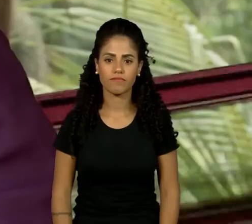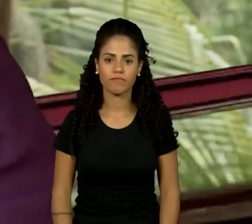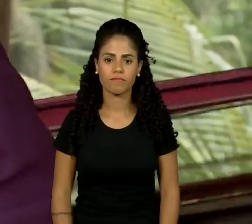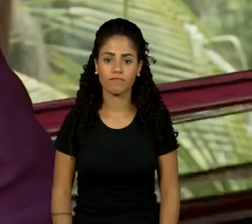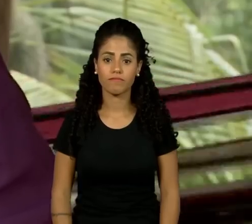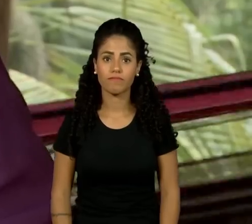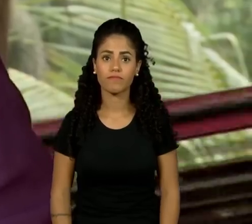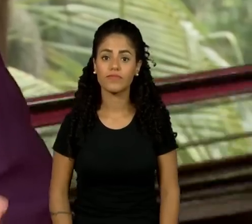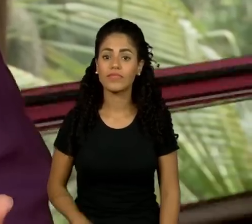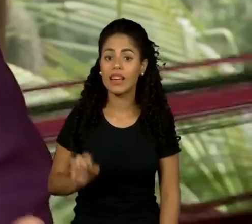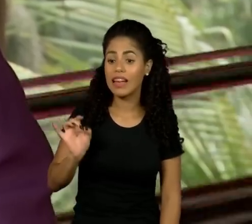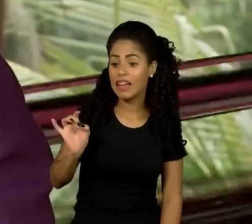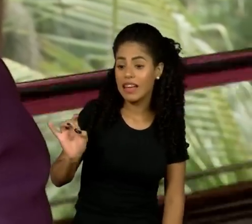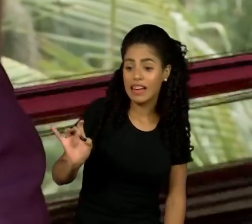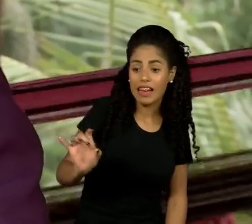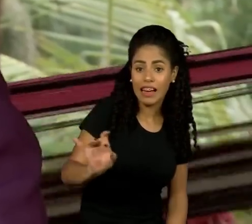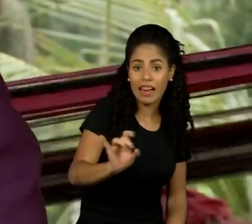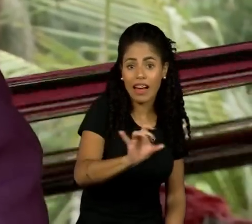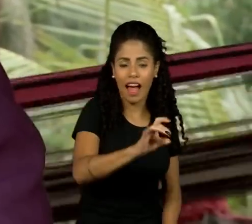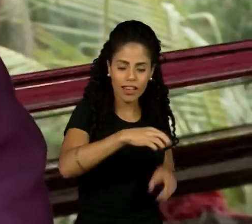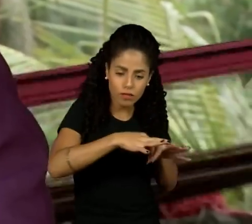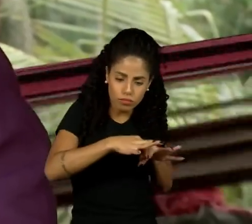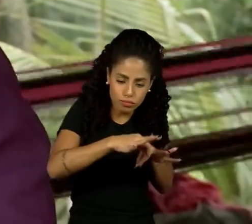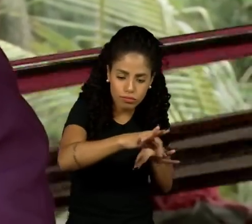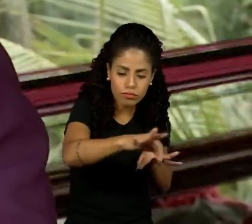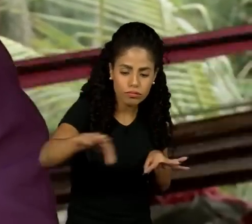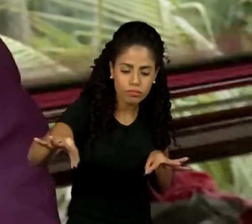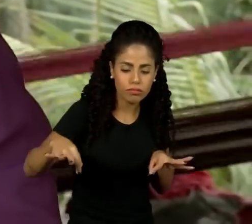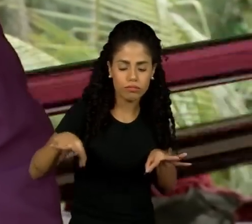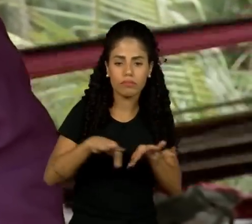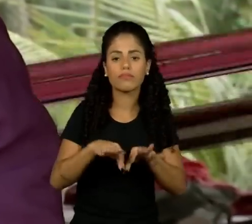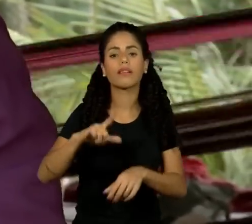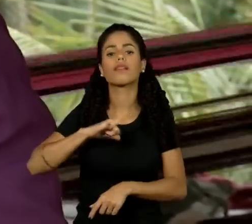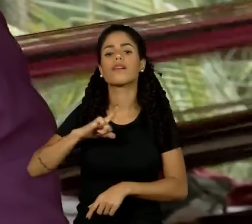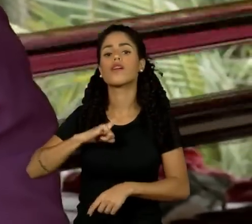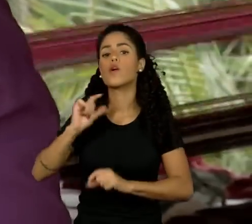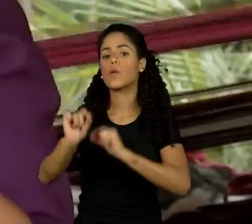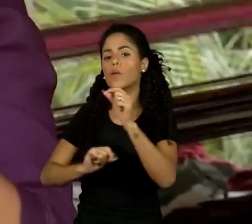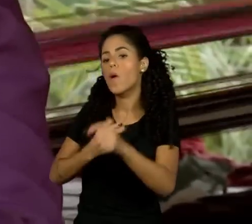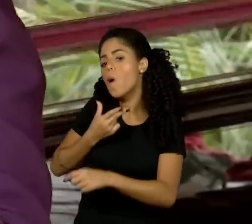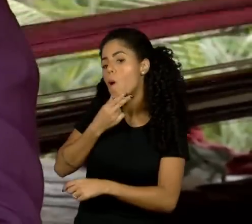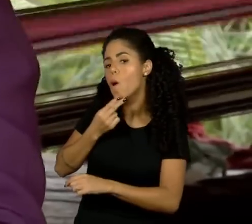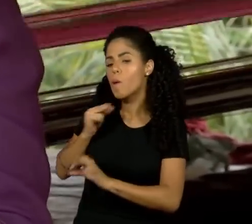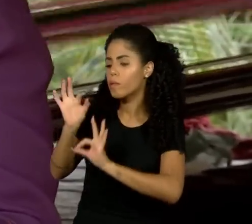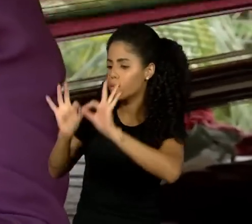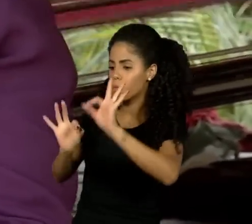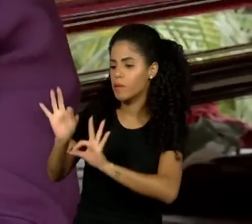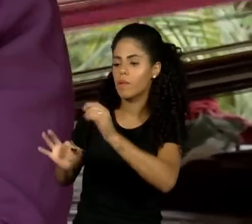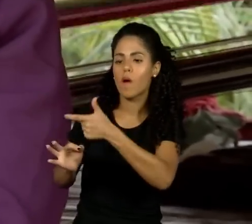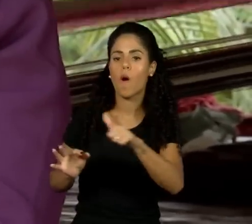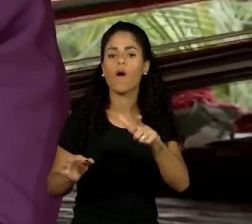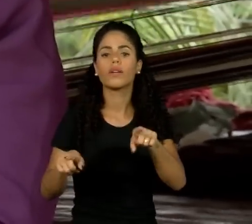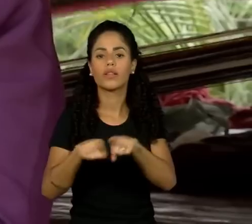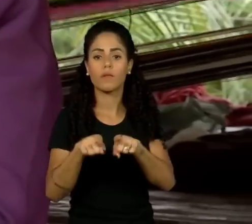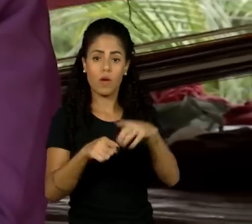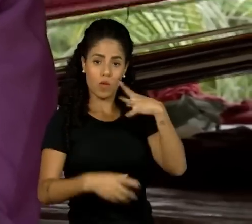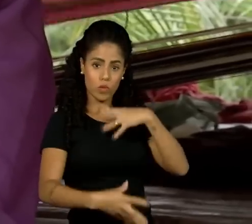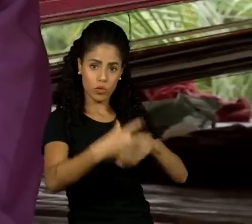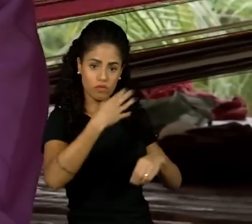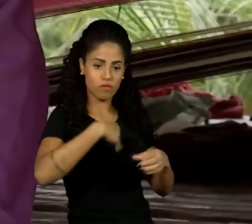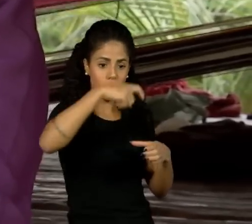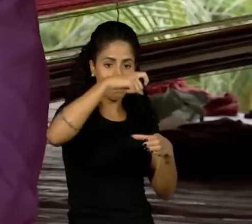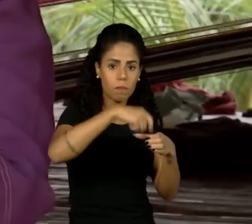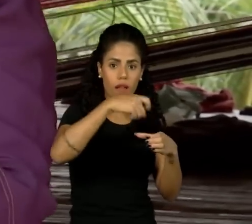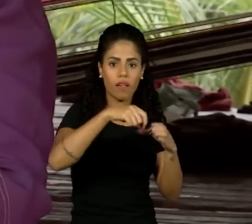Cada kitarent é construção coletiva. Os homens preparam o roçado, os filhos plantam o algodão. Após